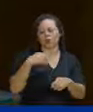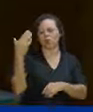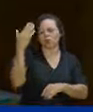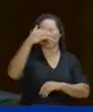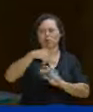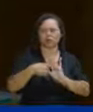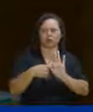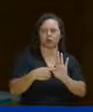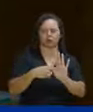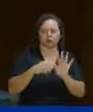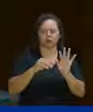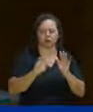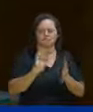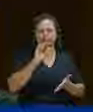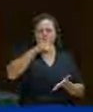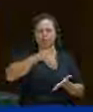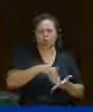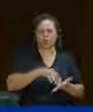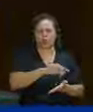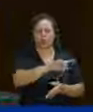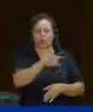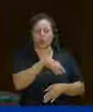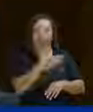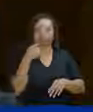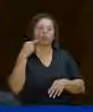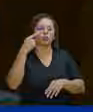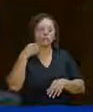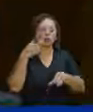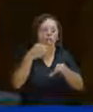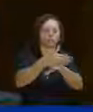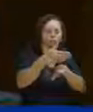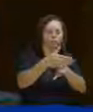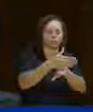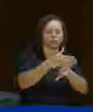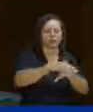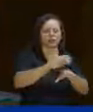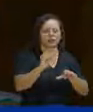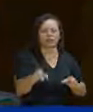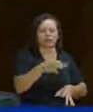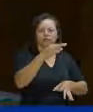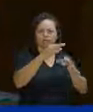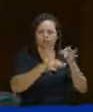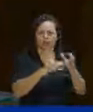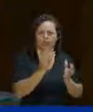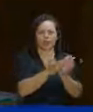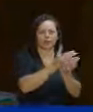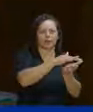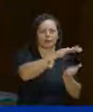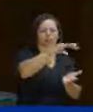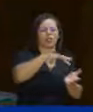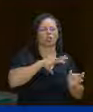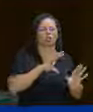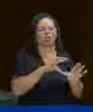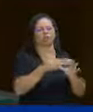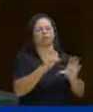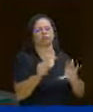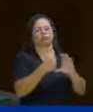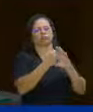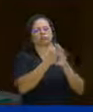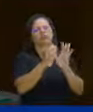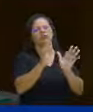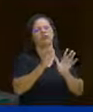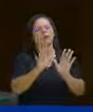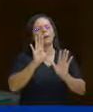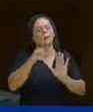comprovou, minimamente, a participação do advogado em processos judiciais relacionados à atividade partidária. Todavia,